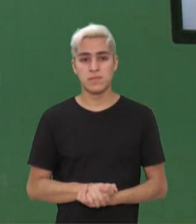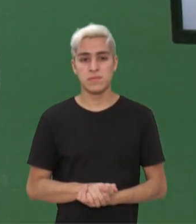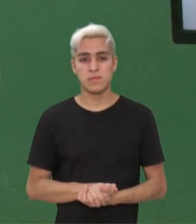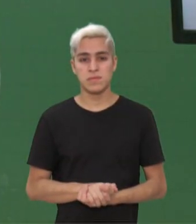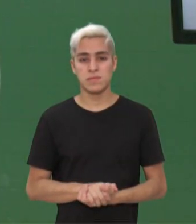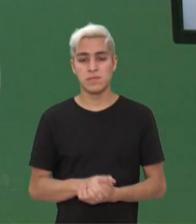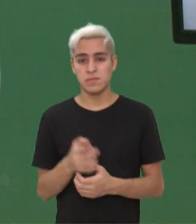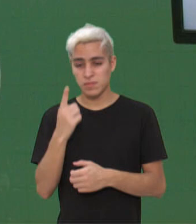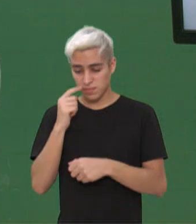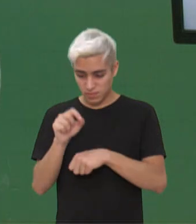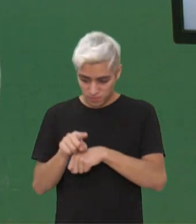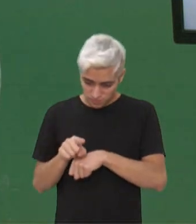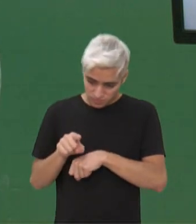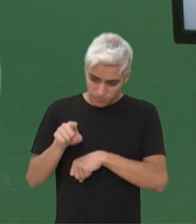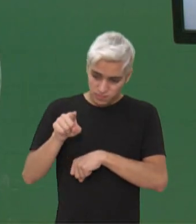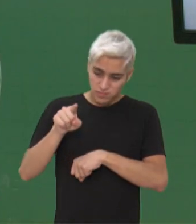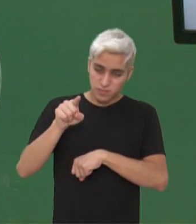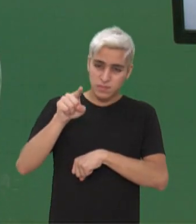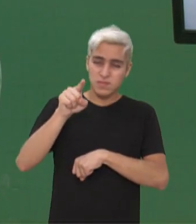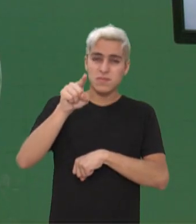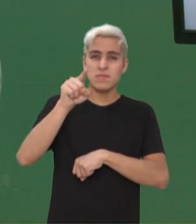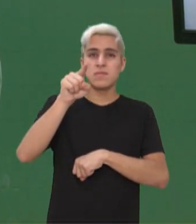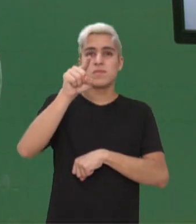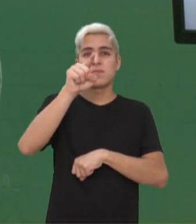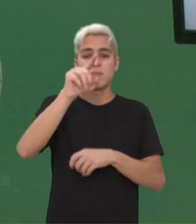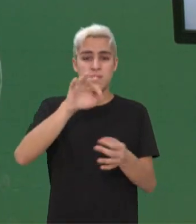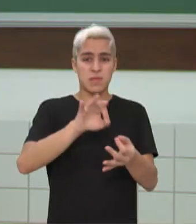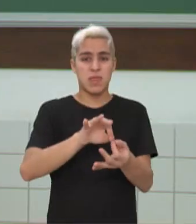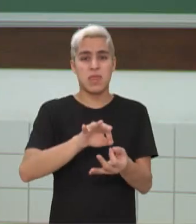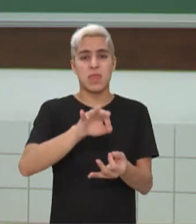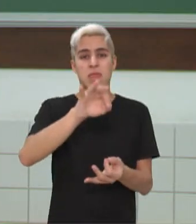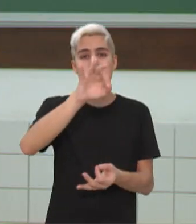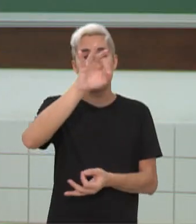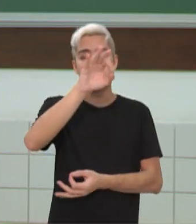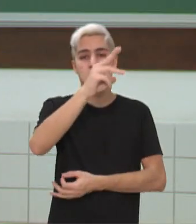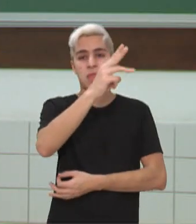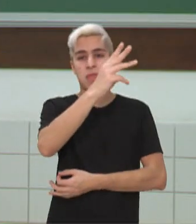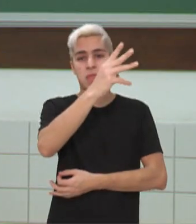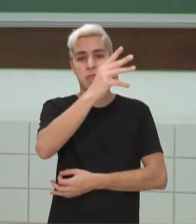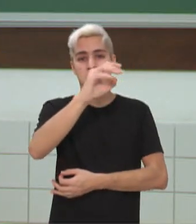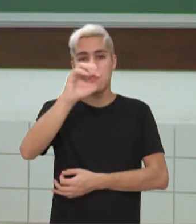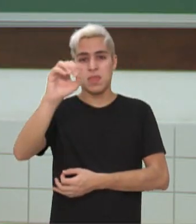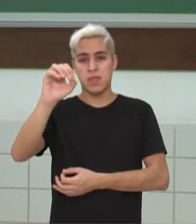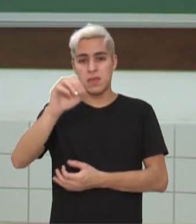O projétil atingiu 400 metros.